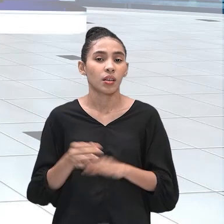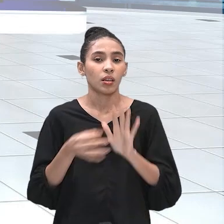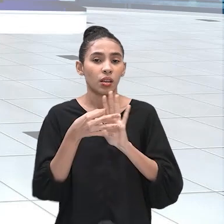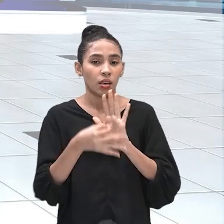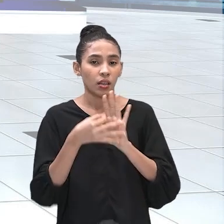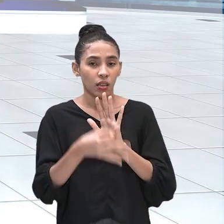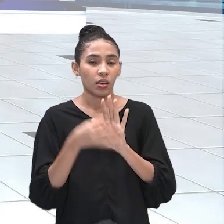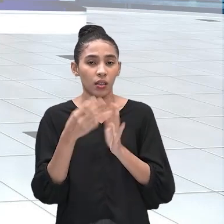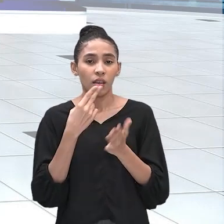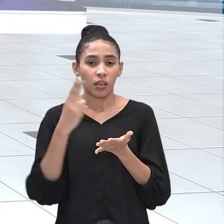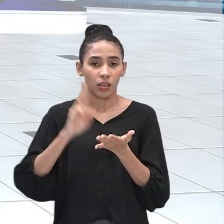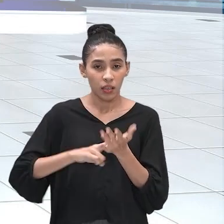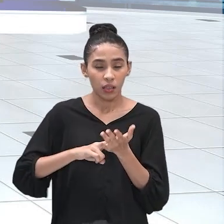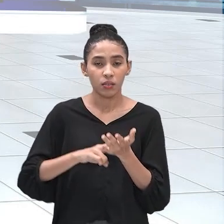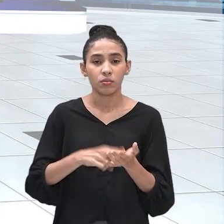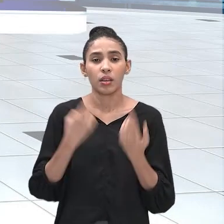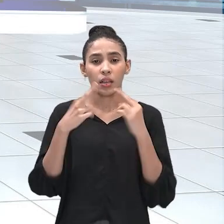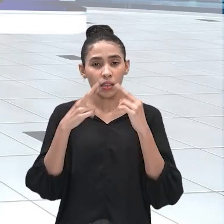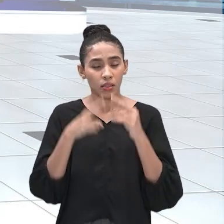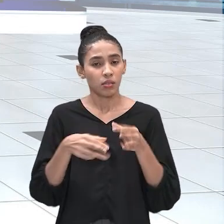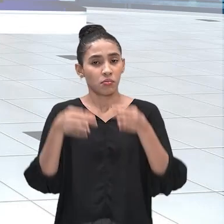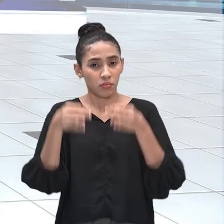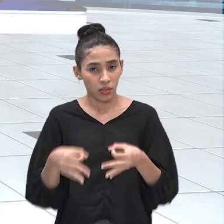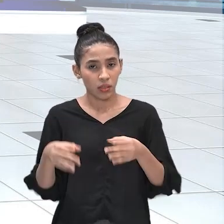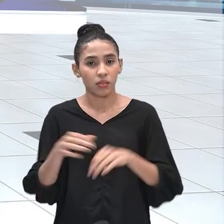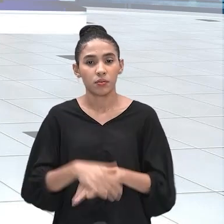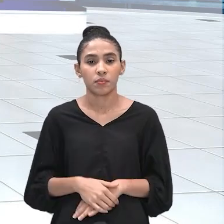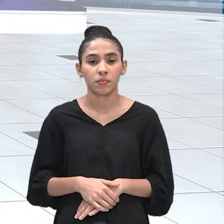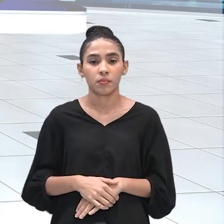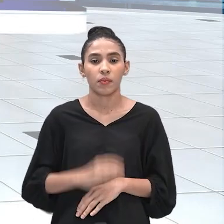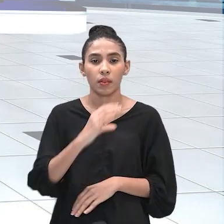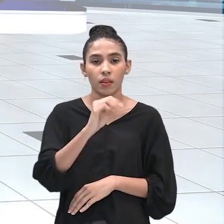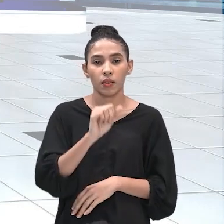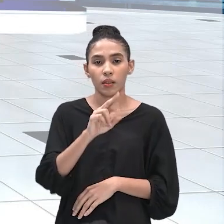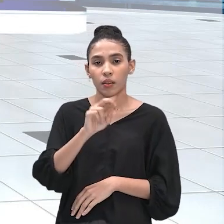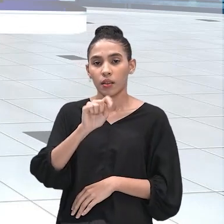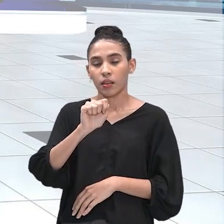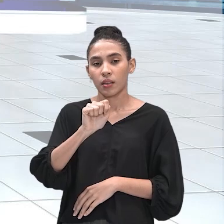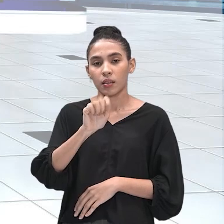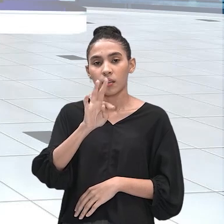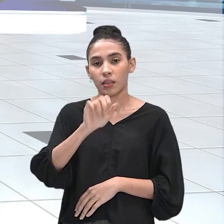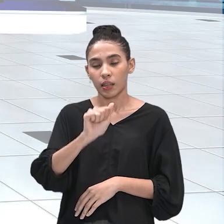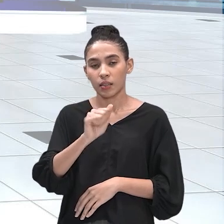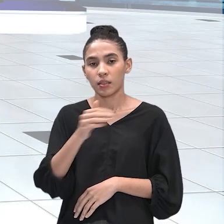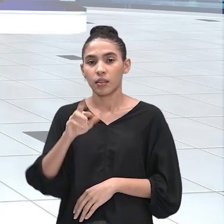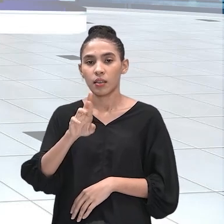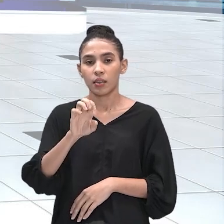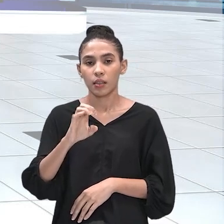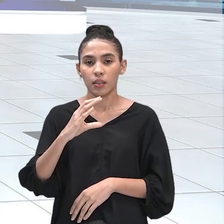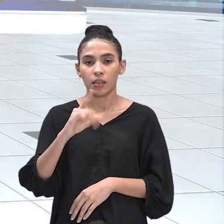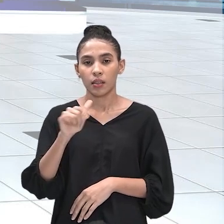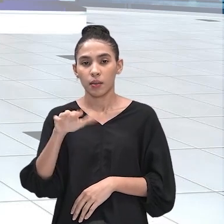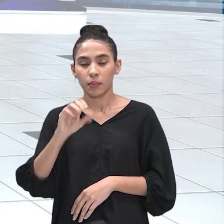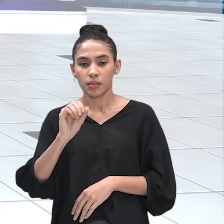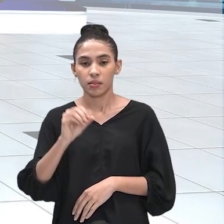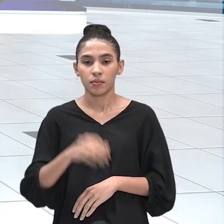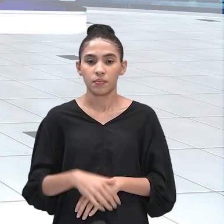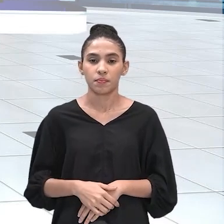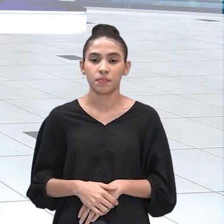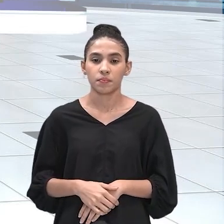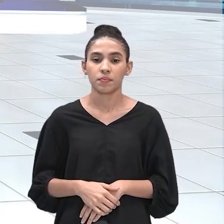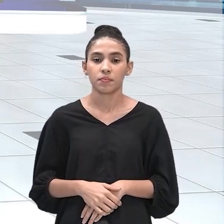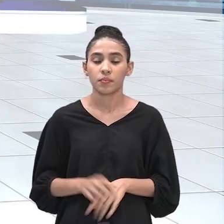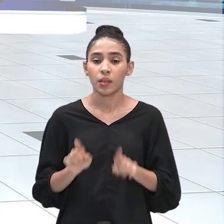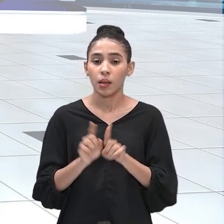pode ser validado sim, né? Que é a nossa carta de reclamação, tá? Continuando, explora